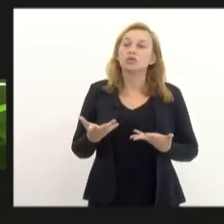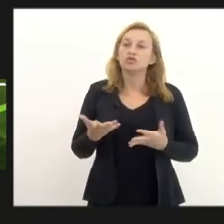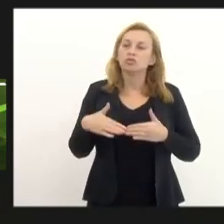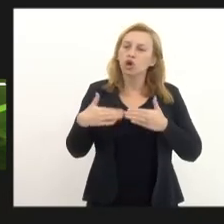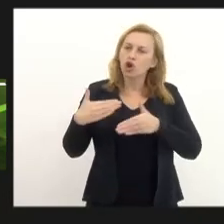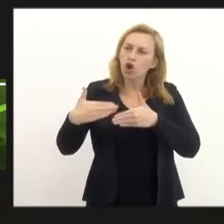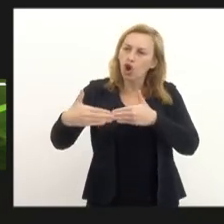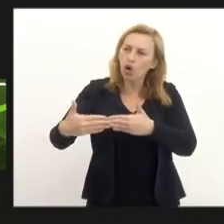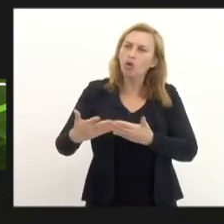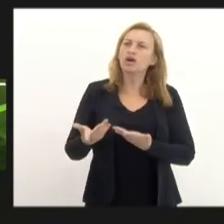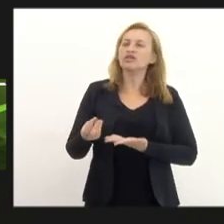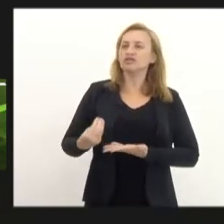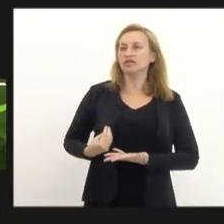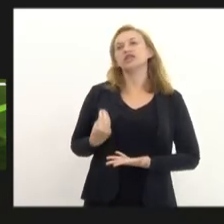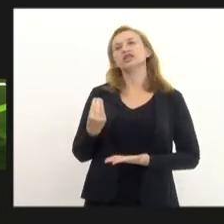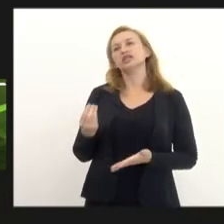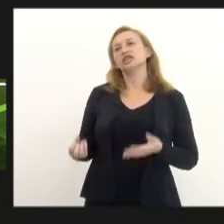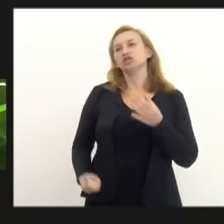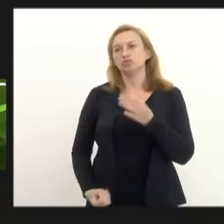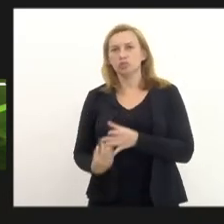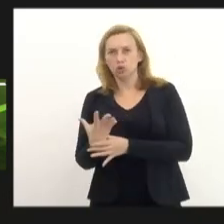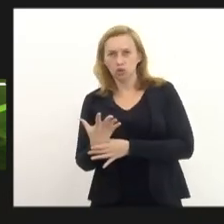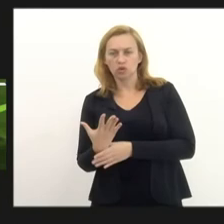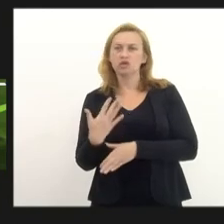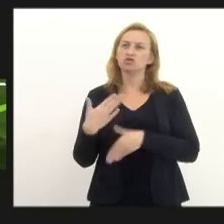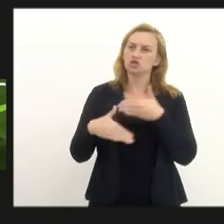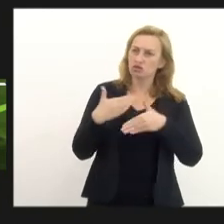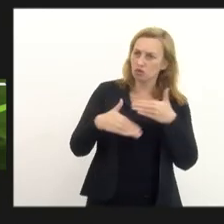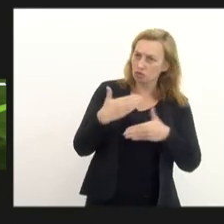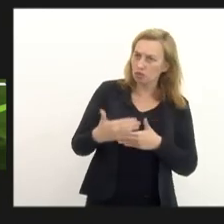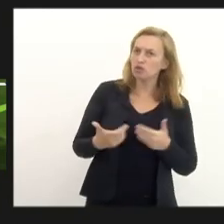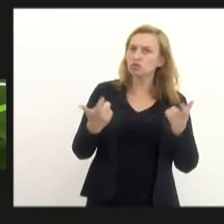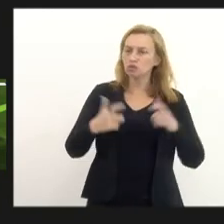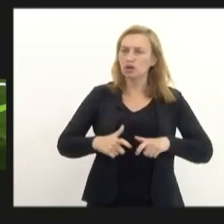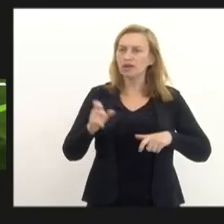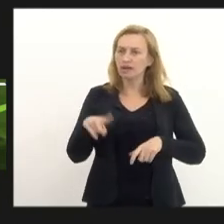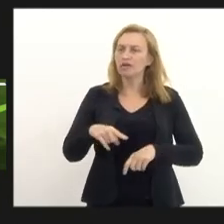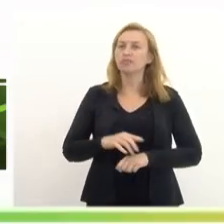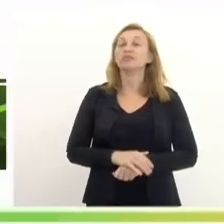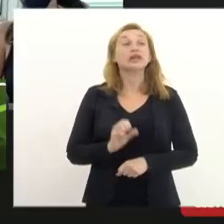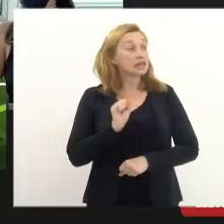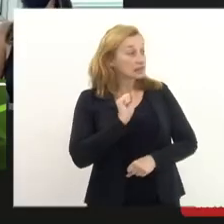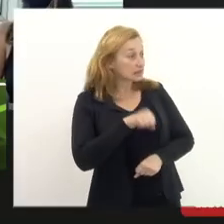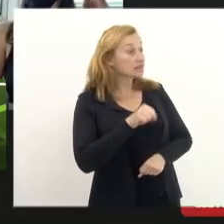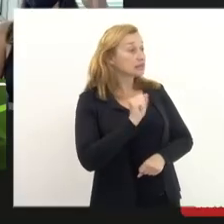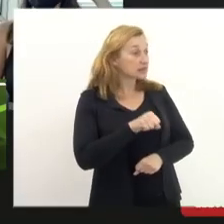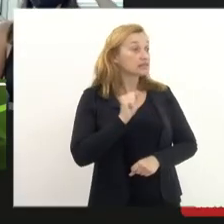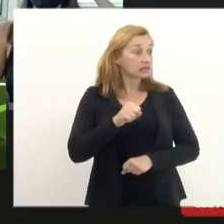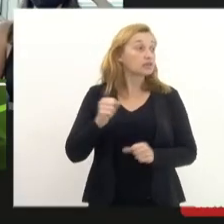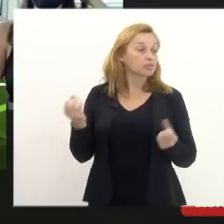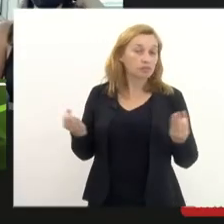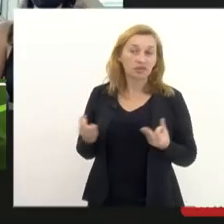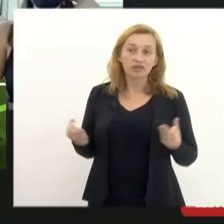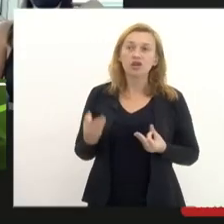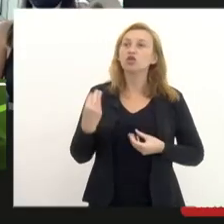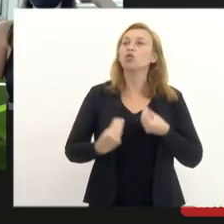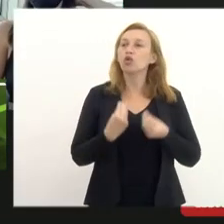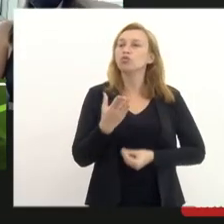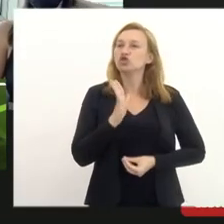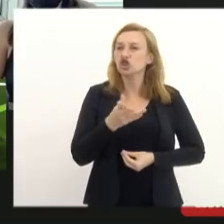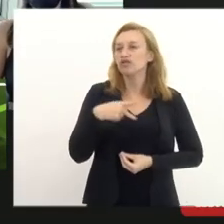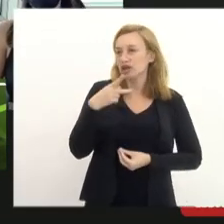longa vida, né, de produção, de desenvolvimento de produção. Sim, não, perfeito. Como eu